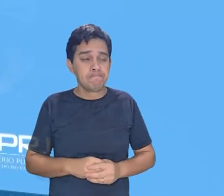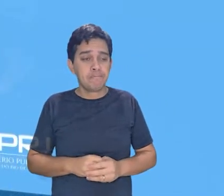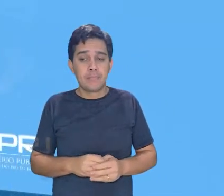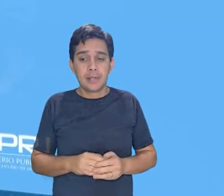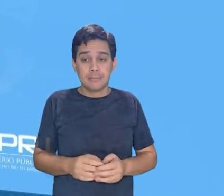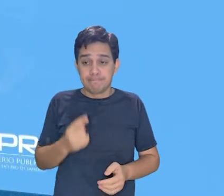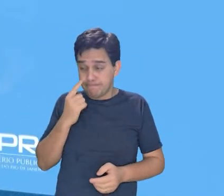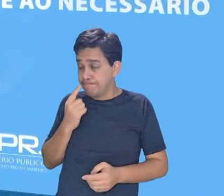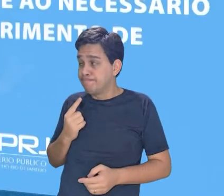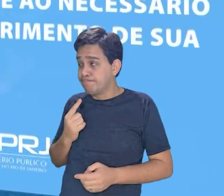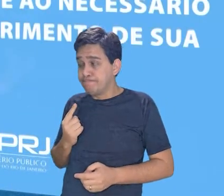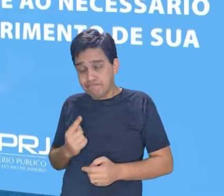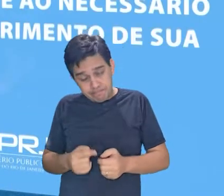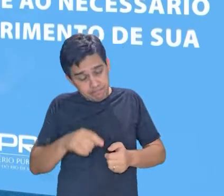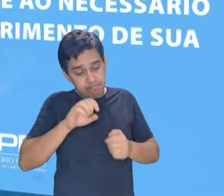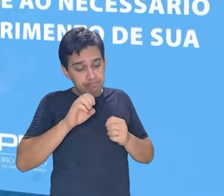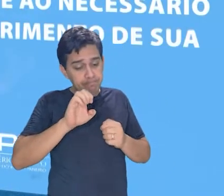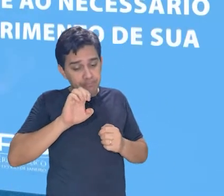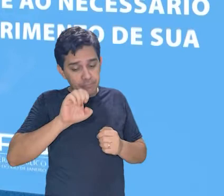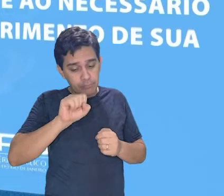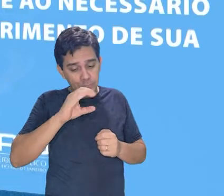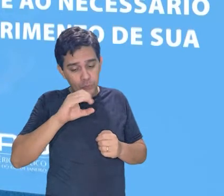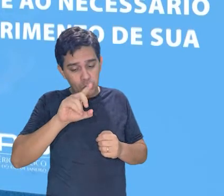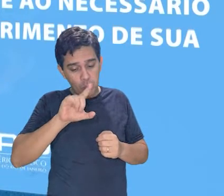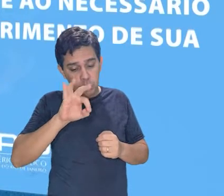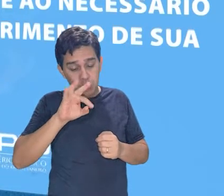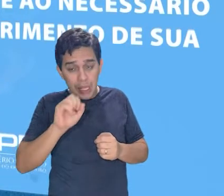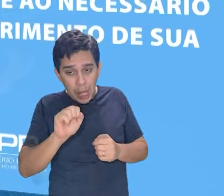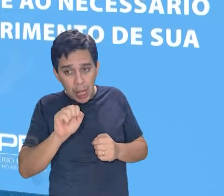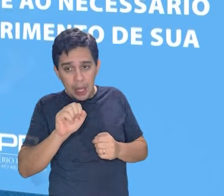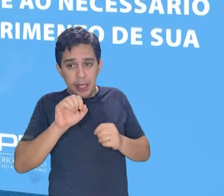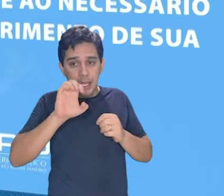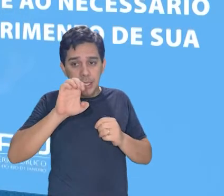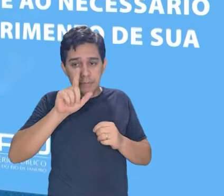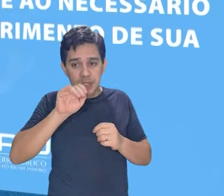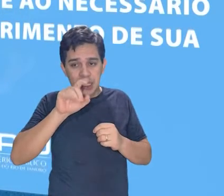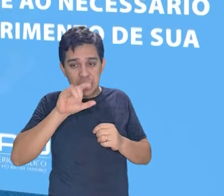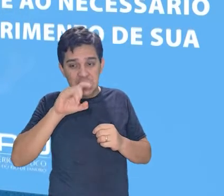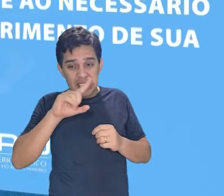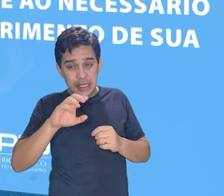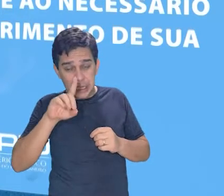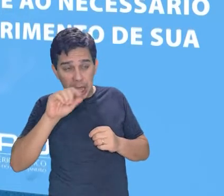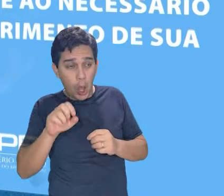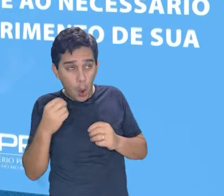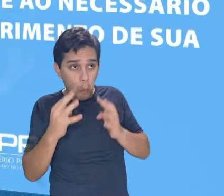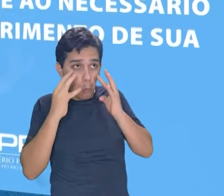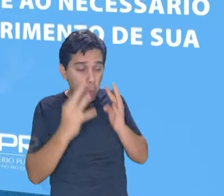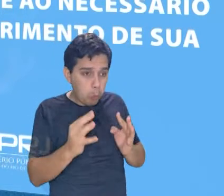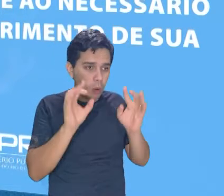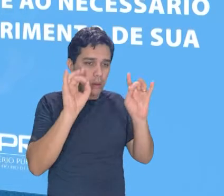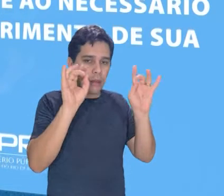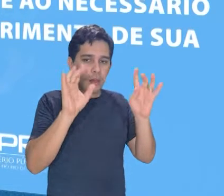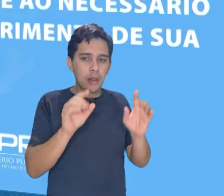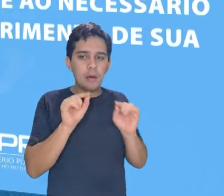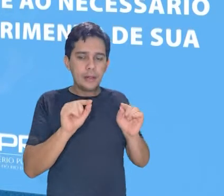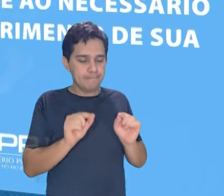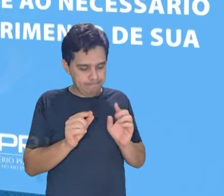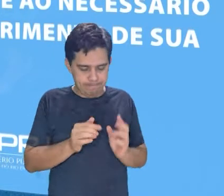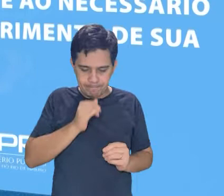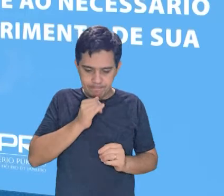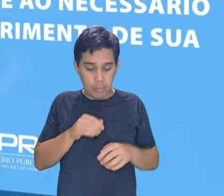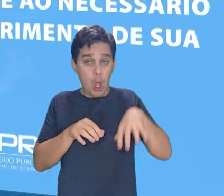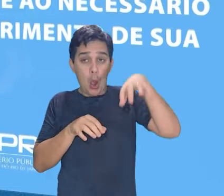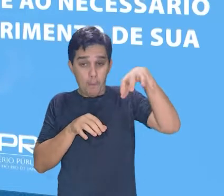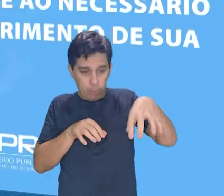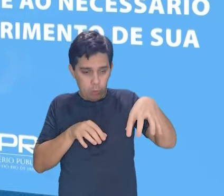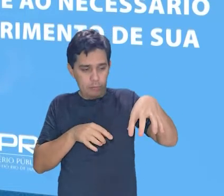proteção. Então, em cada município, eu vou ter um tipo de fluxo, eu posso ter formas diferentes do município se organizar. Eu posso ter um município em que eu tenha,